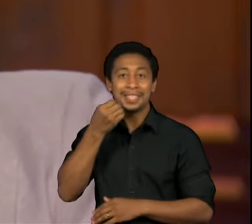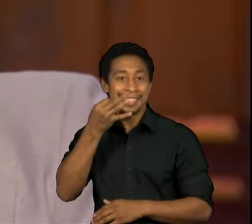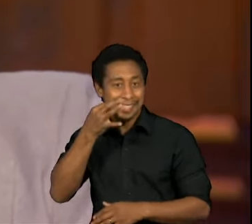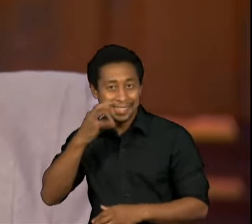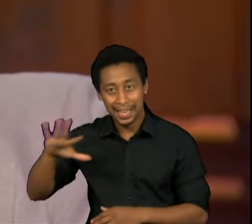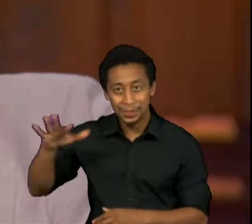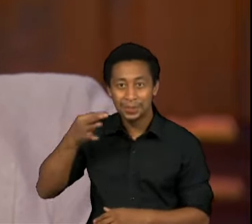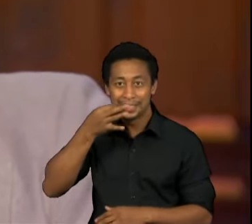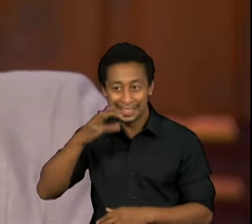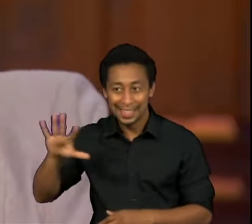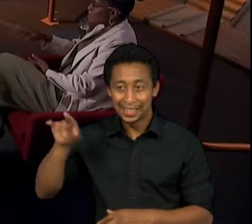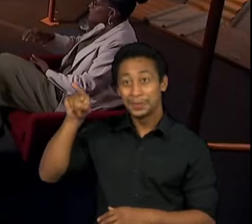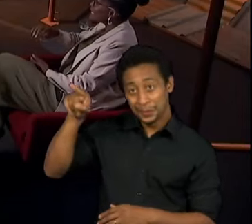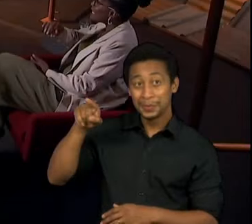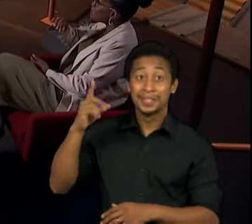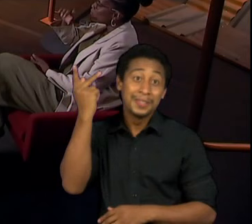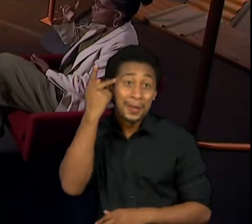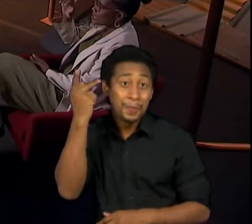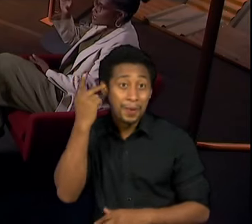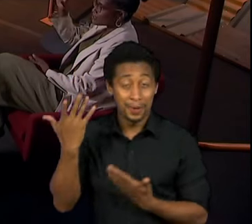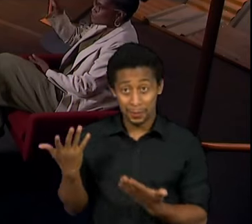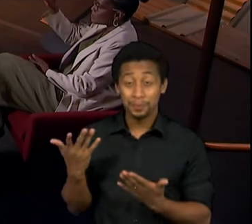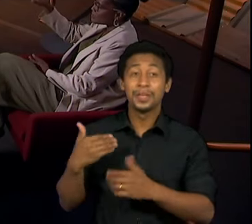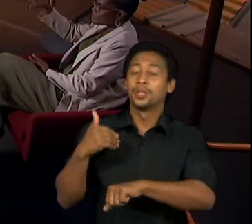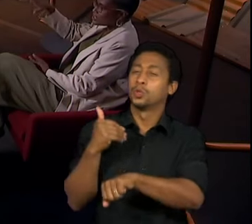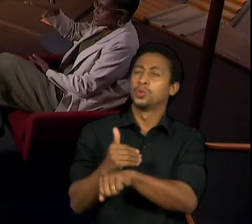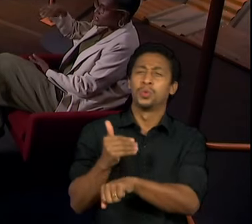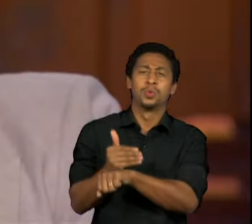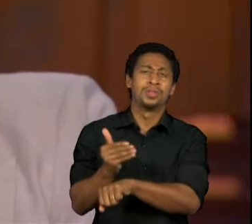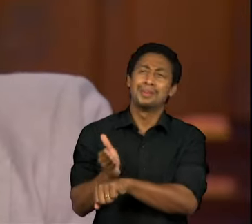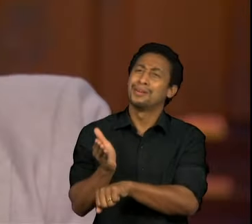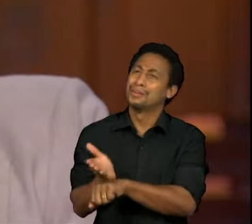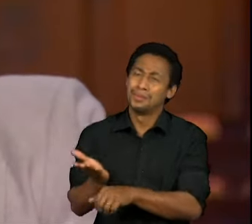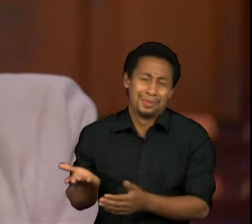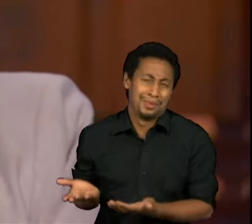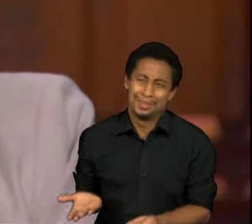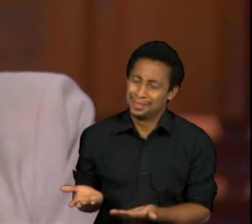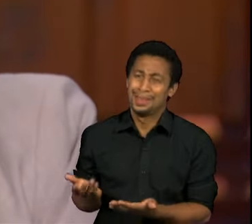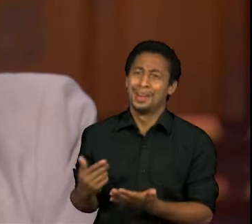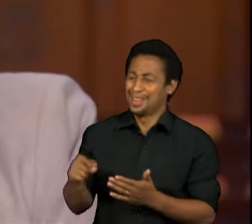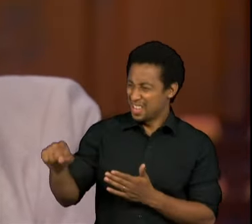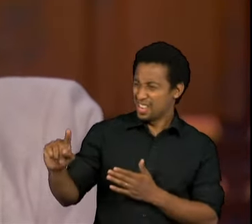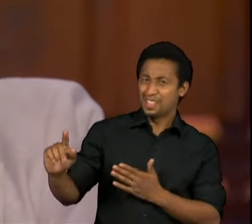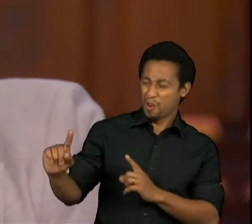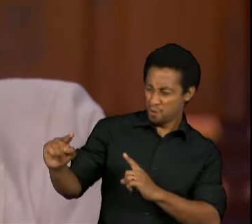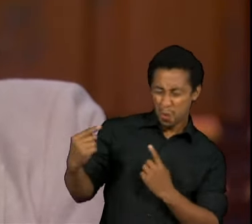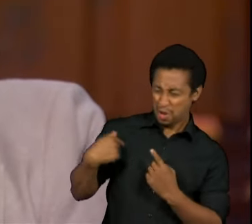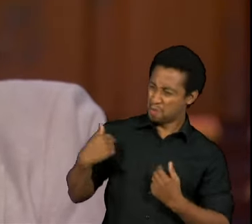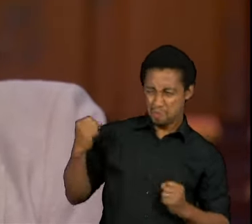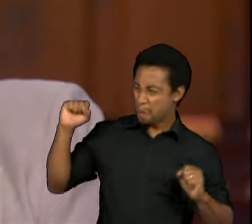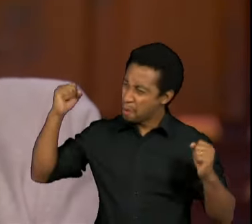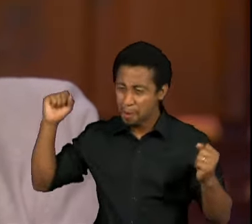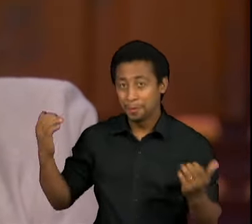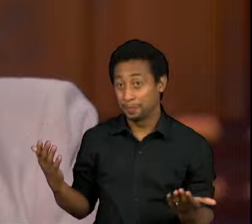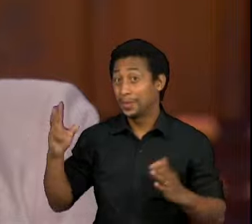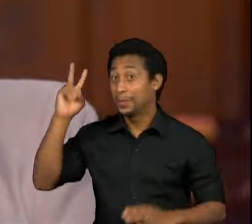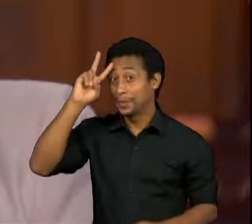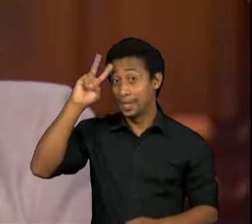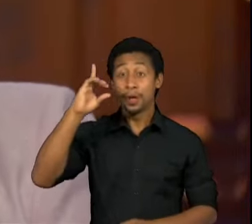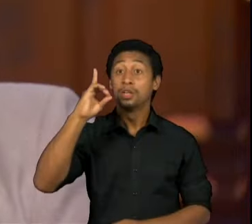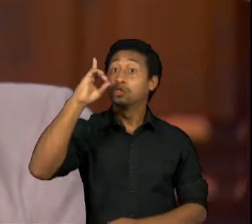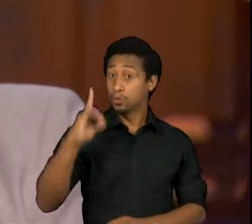e eu era super assim o tempo inteiro com dedo em riste E aí eu lembro que eu fui trabalhar e aí a diretora me chamou para uma